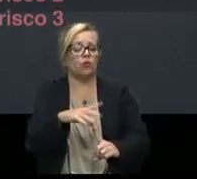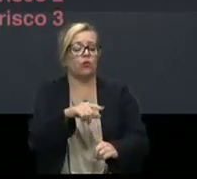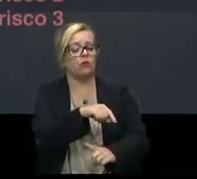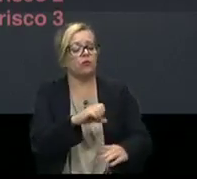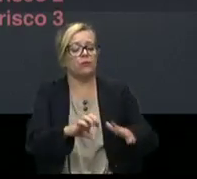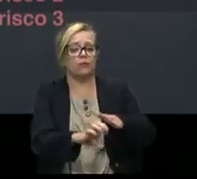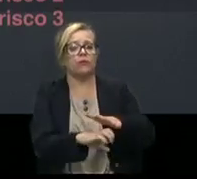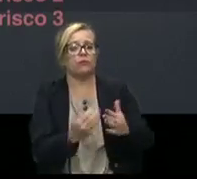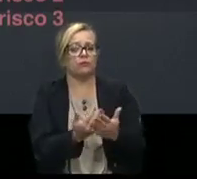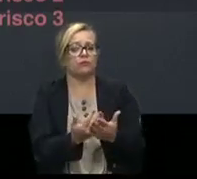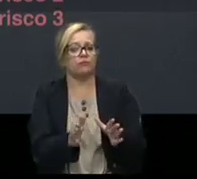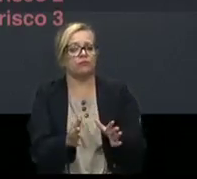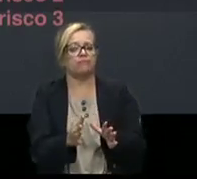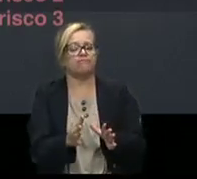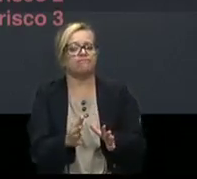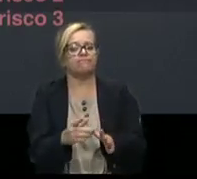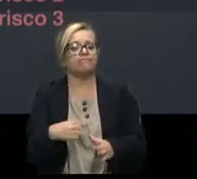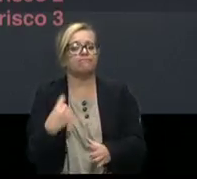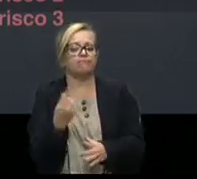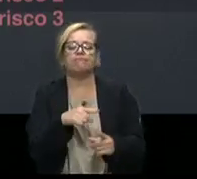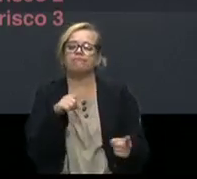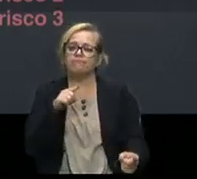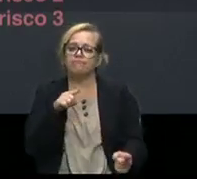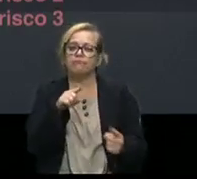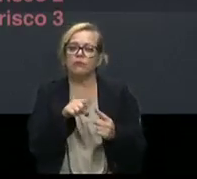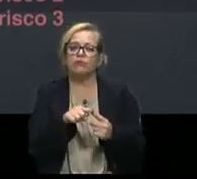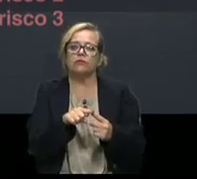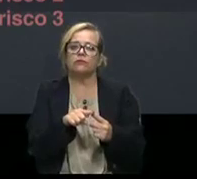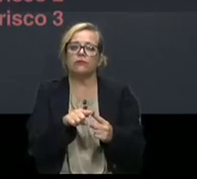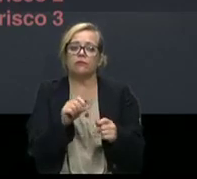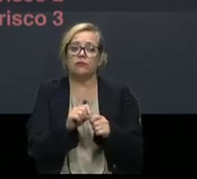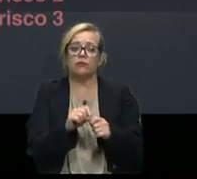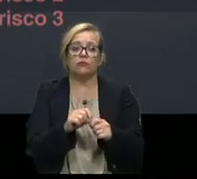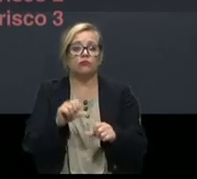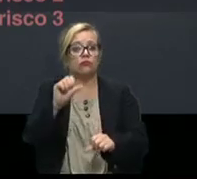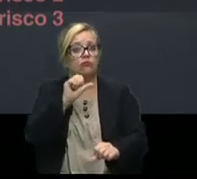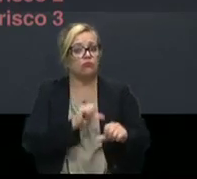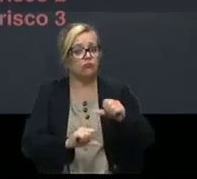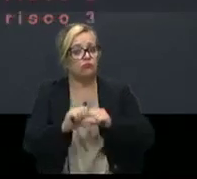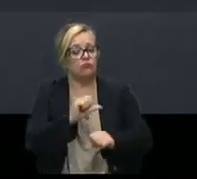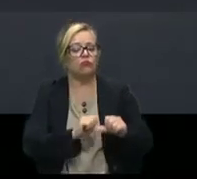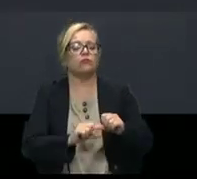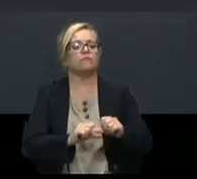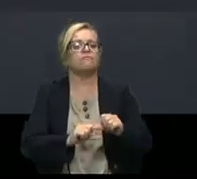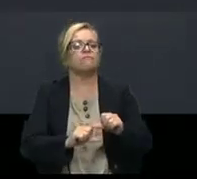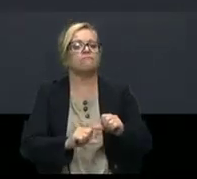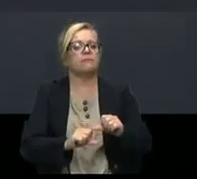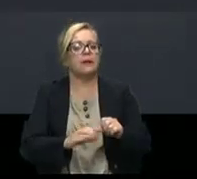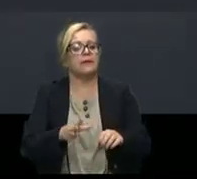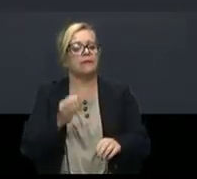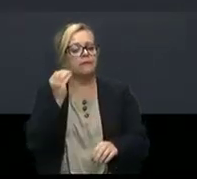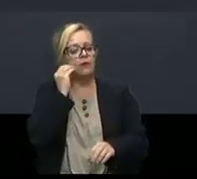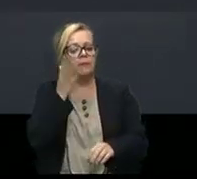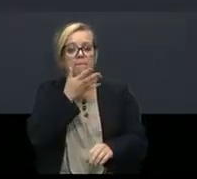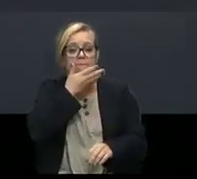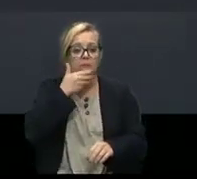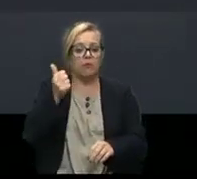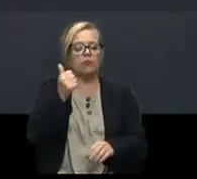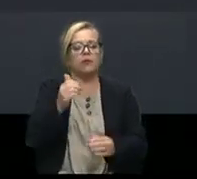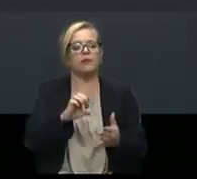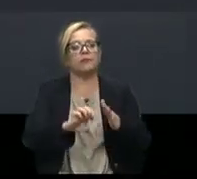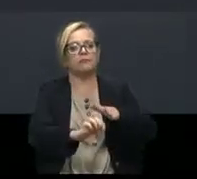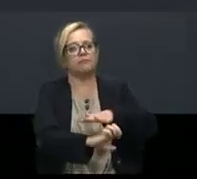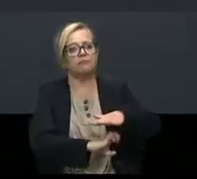empresa a falir. É claro que nosso objetivo é o contrário, estudar essas relações para reduzir as chances de falência,